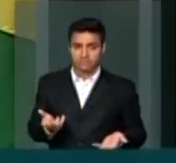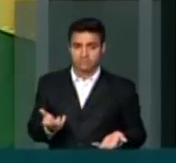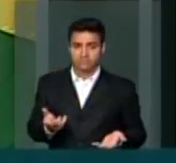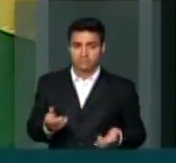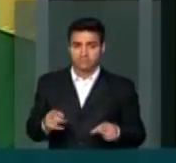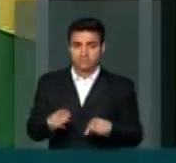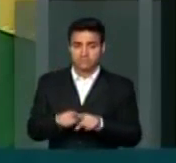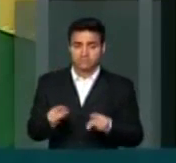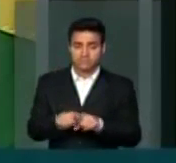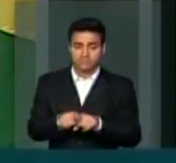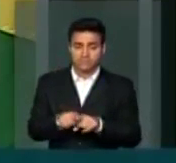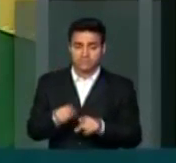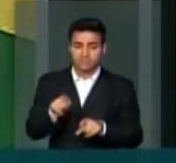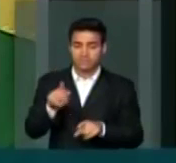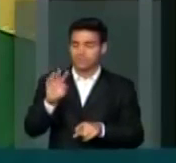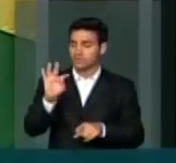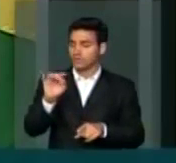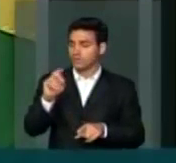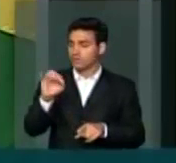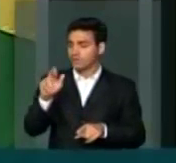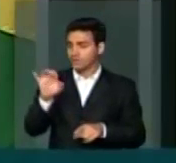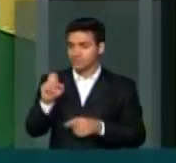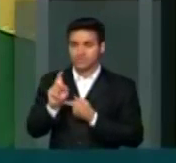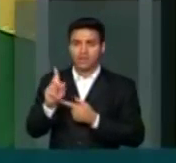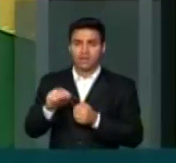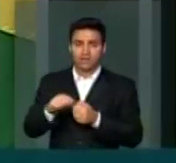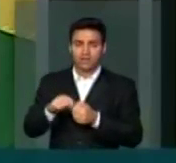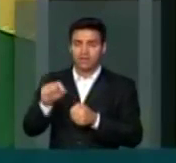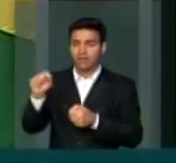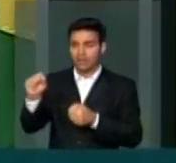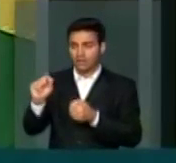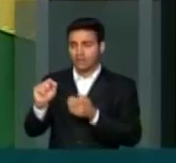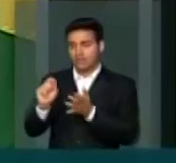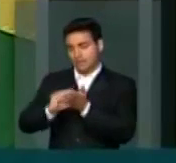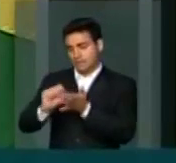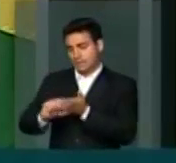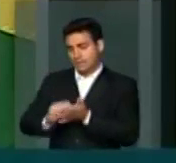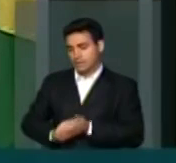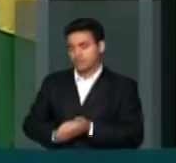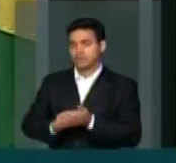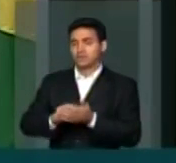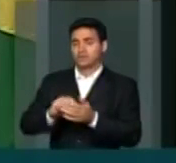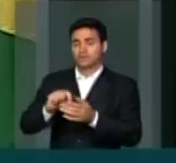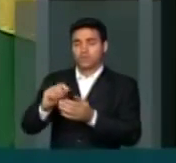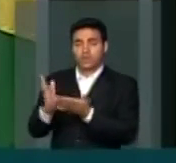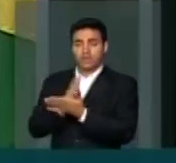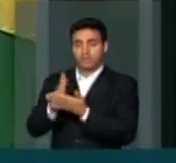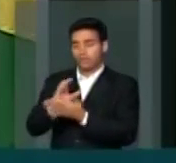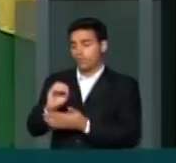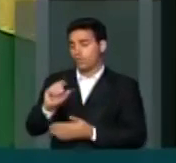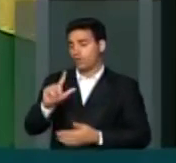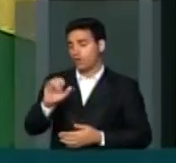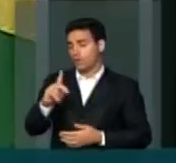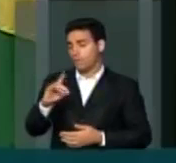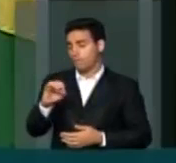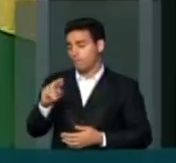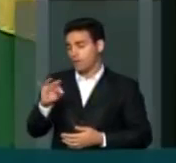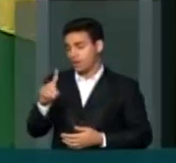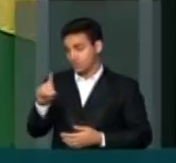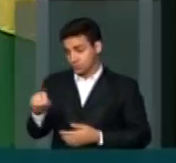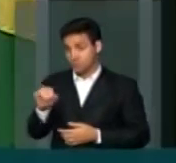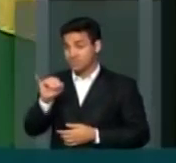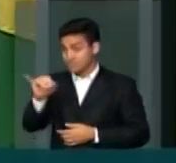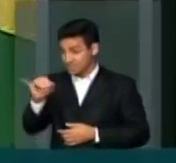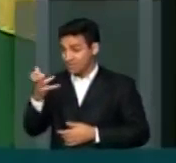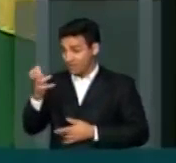Tancredi, personagem de Tomasi de Lampedusa, no romance seminal O Leopardo, e para quem, se queremos que